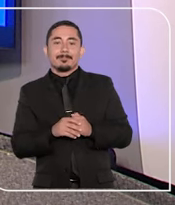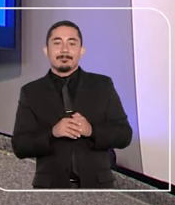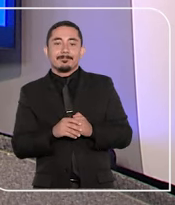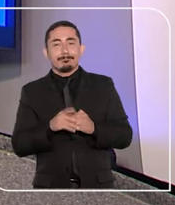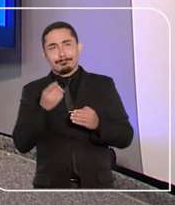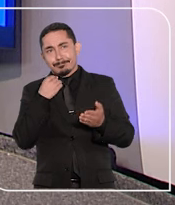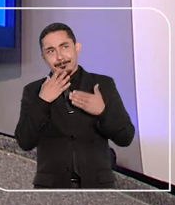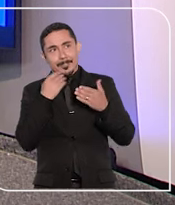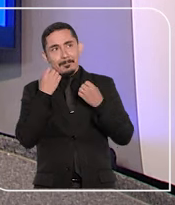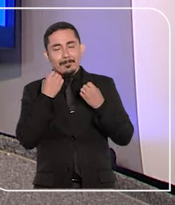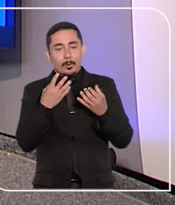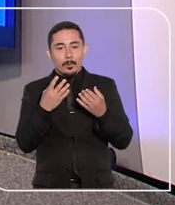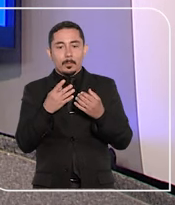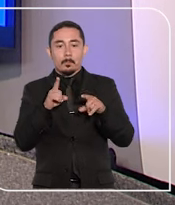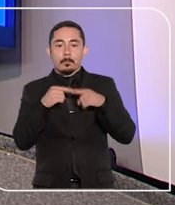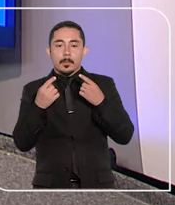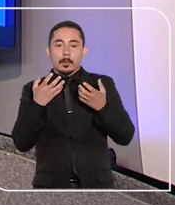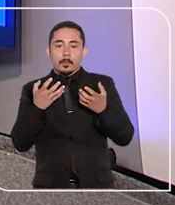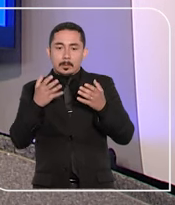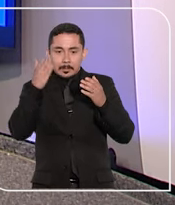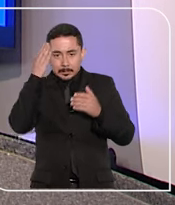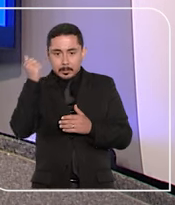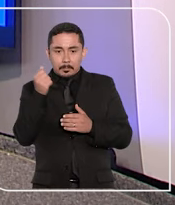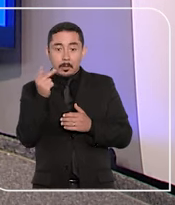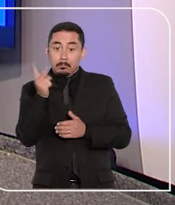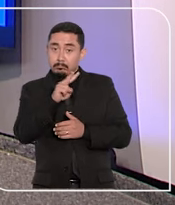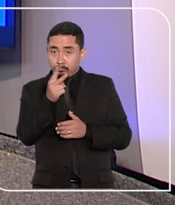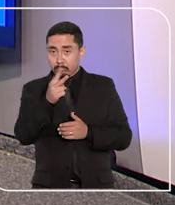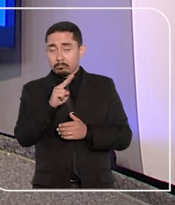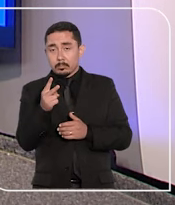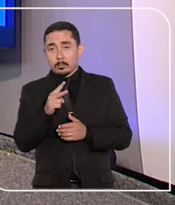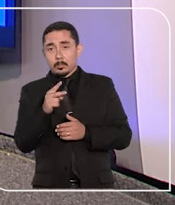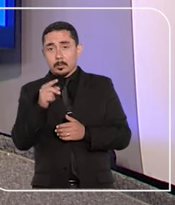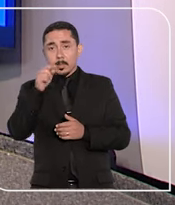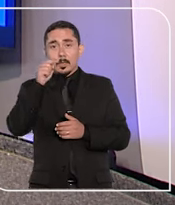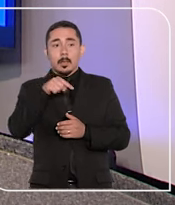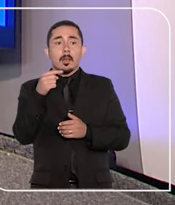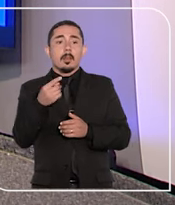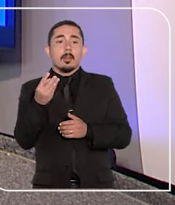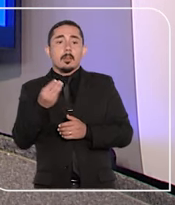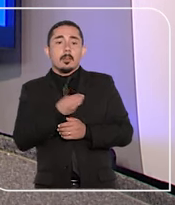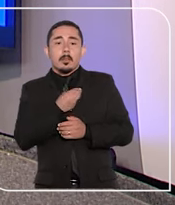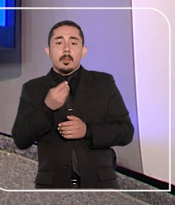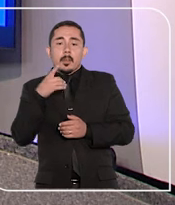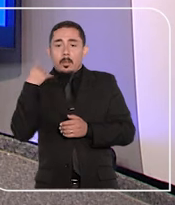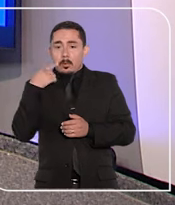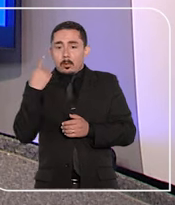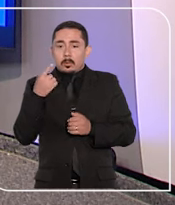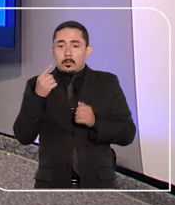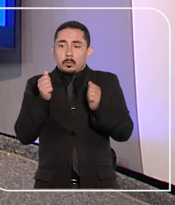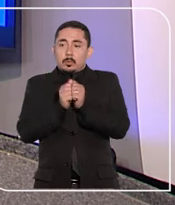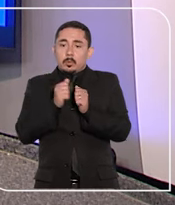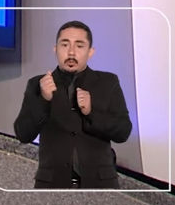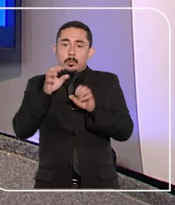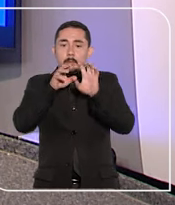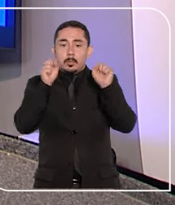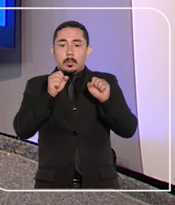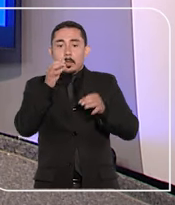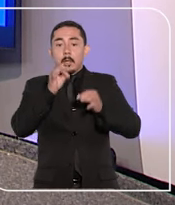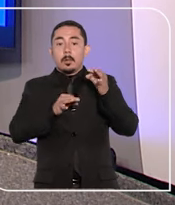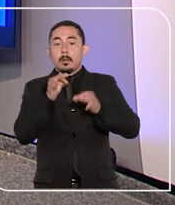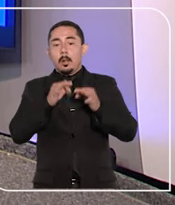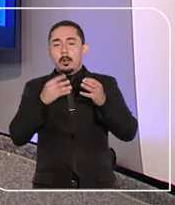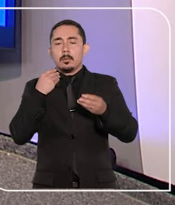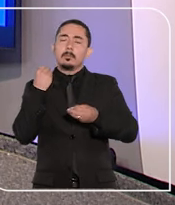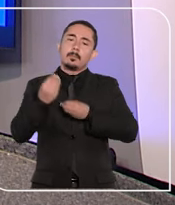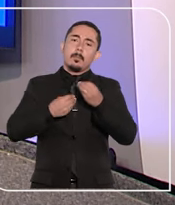bom. Eu gostaria de ouvir de ambos, né, acerca da presença da advocacia na composição dos tribunais de justiça. Eu quero saber como é que